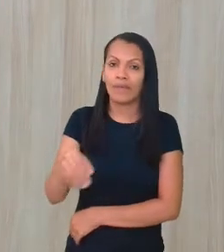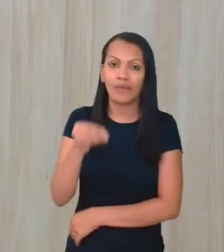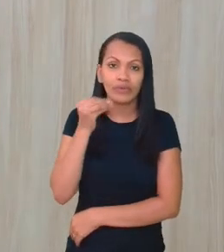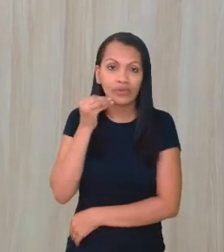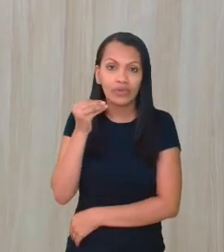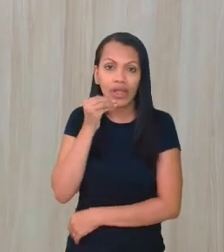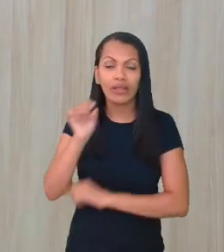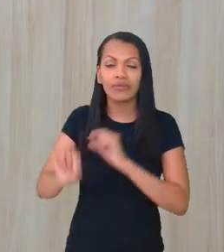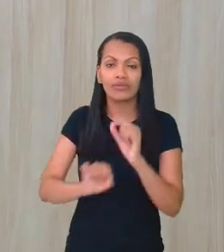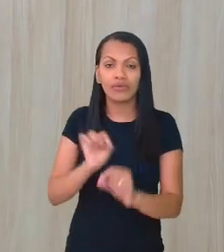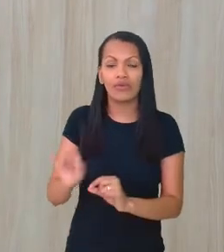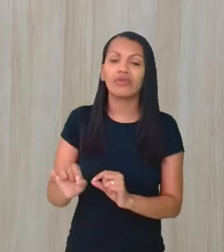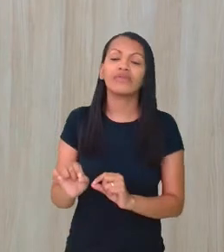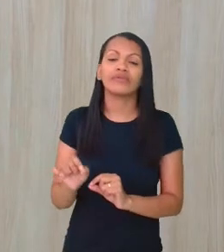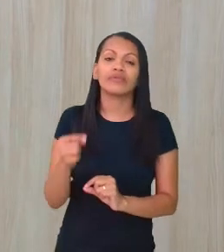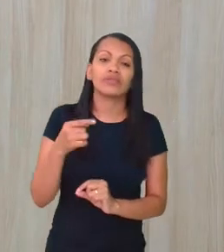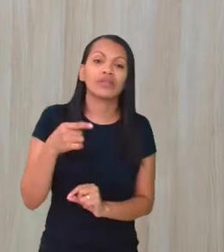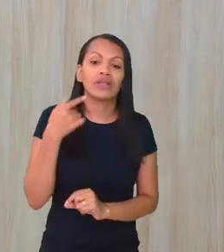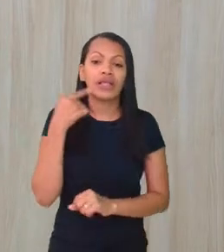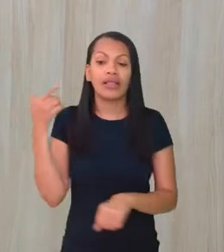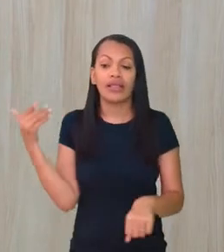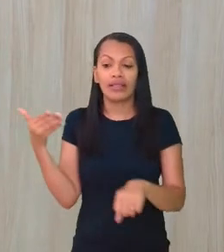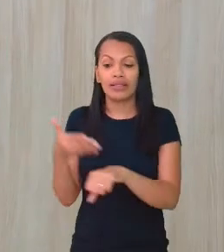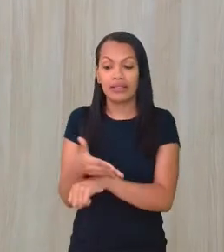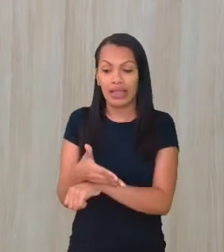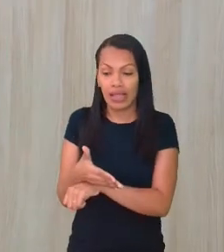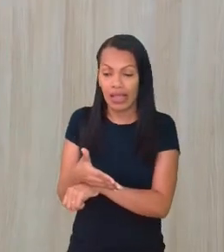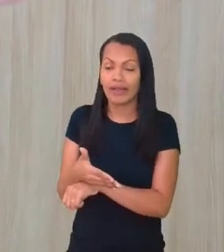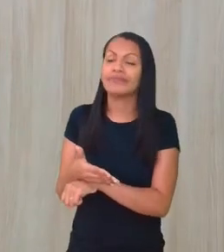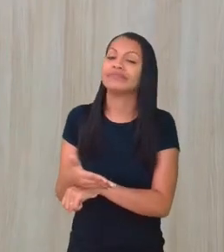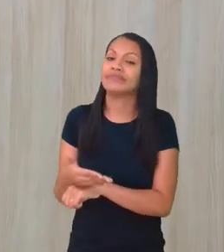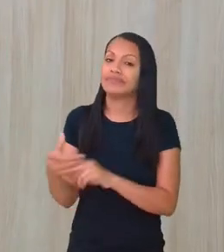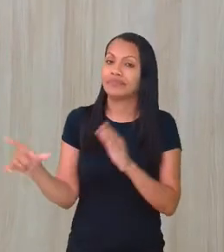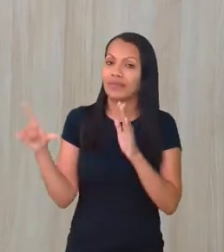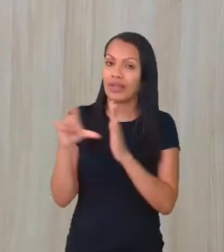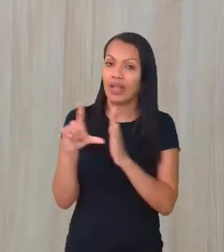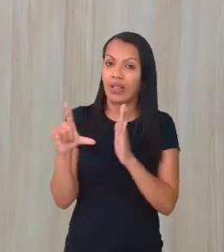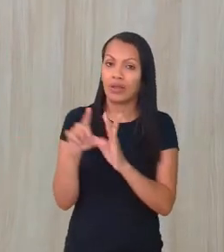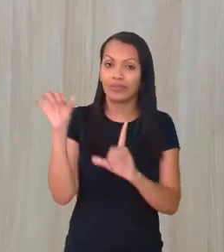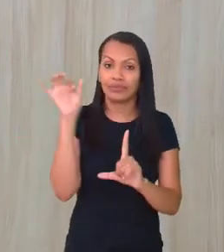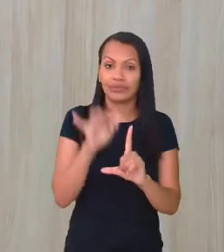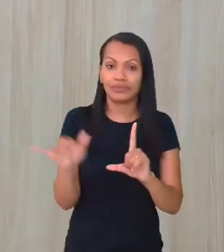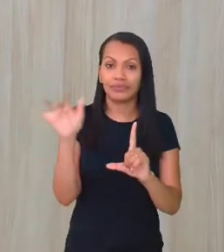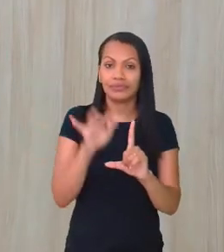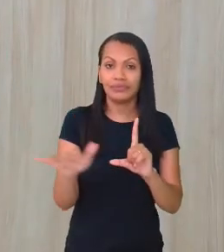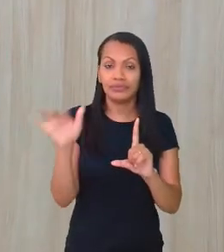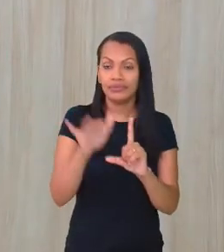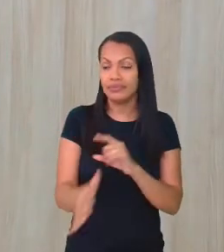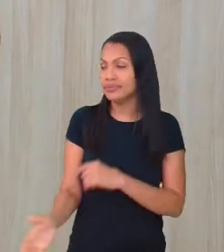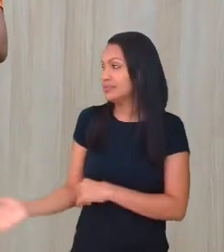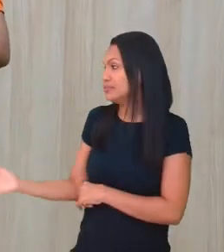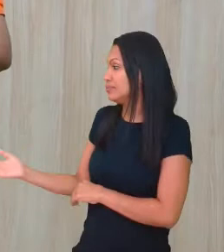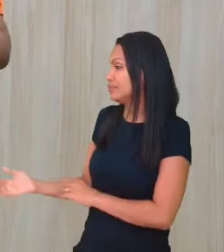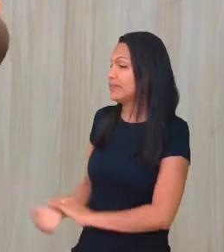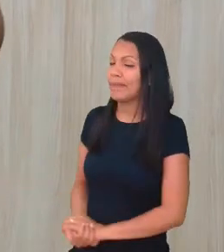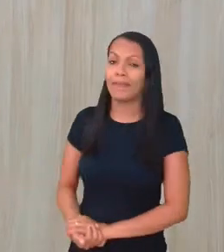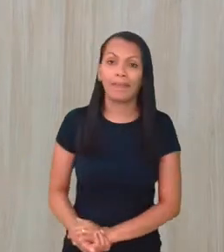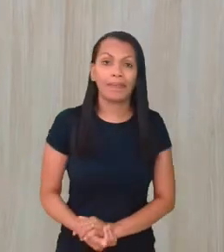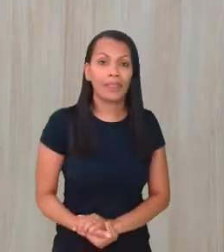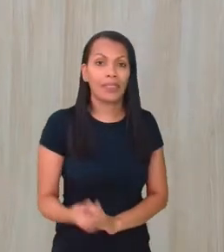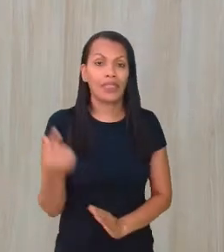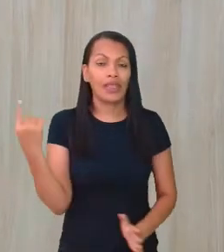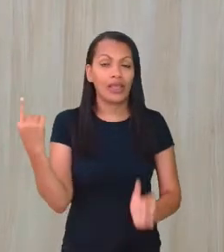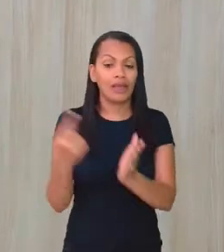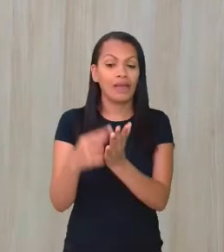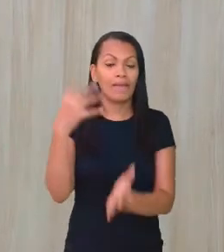Entra lá na sua loja de aplicativos, de compra de aplicativos, tá aí os QR Codes desse lado, aponta a câmera do seu celular,